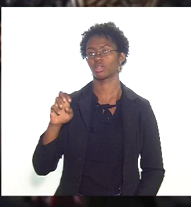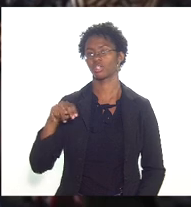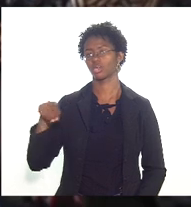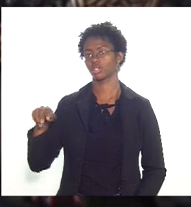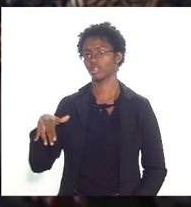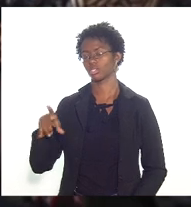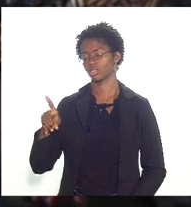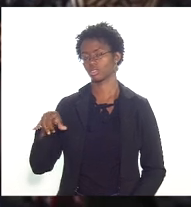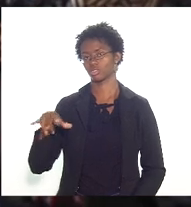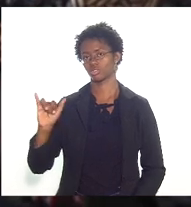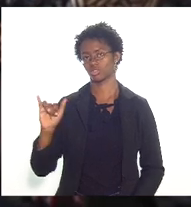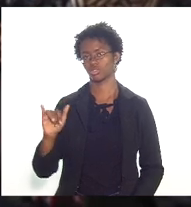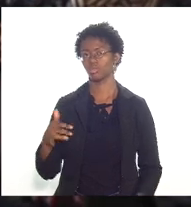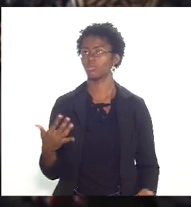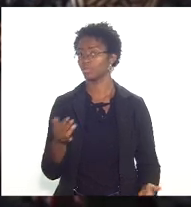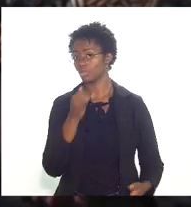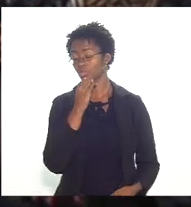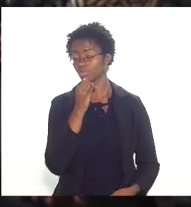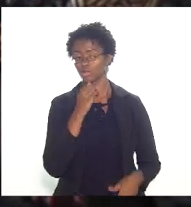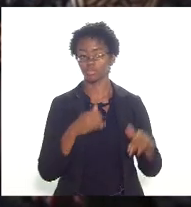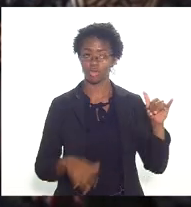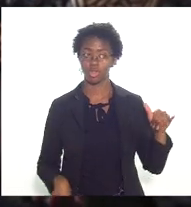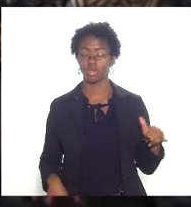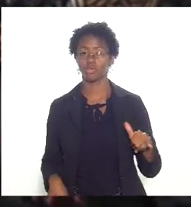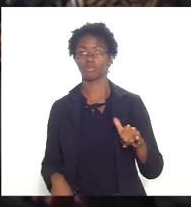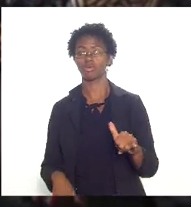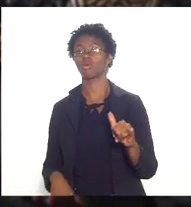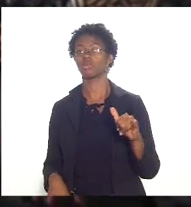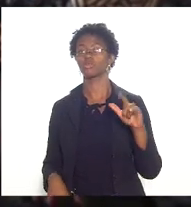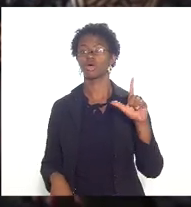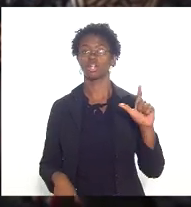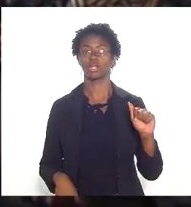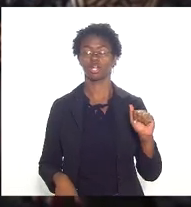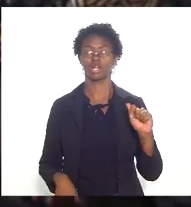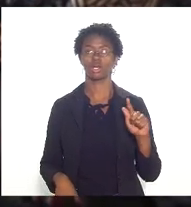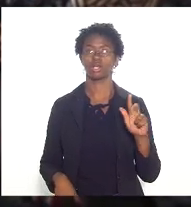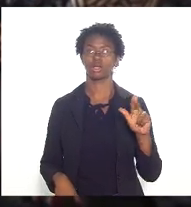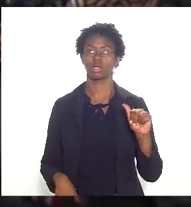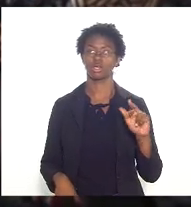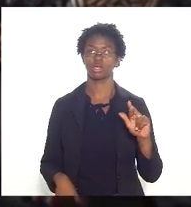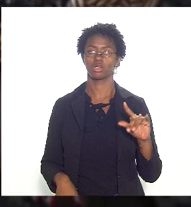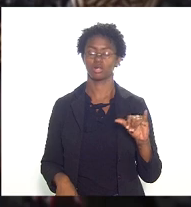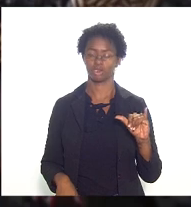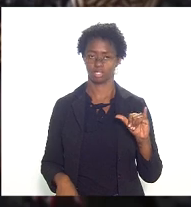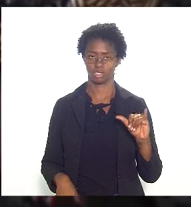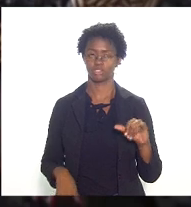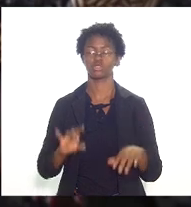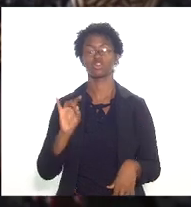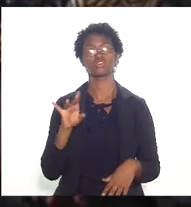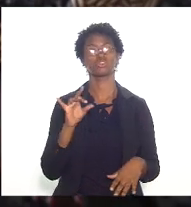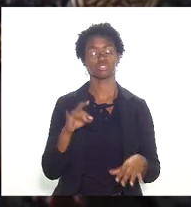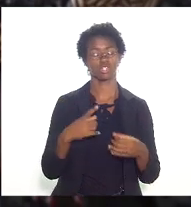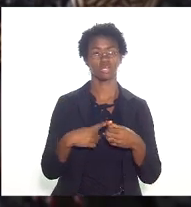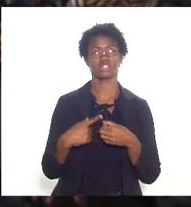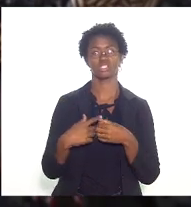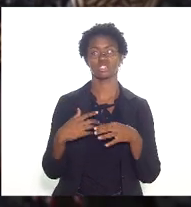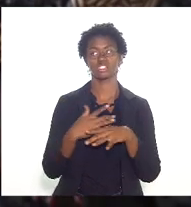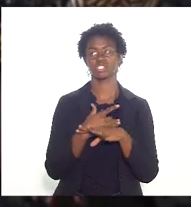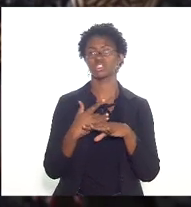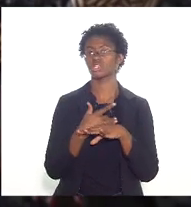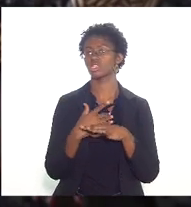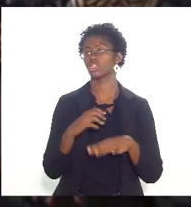o aeroporto de laguardia só está fazendo voo no máximo a cidade com